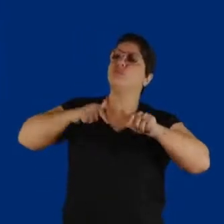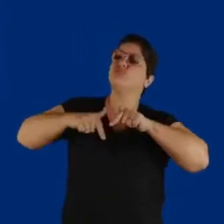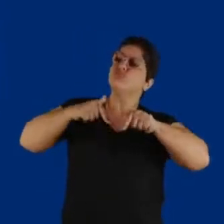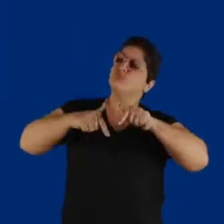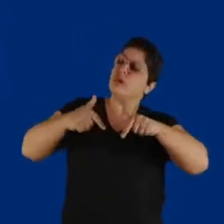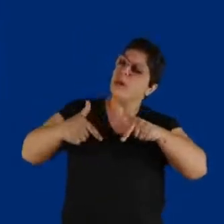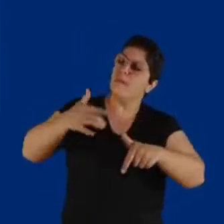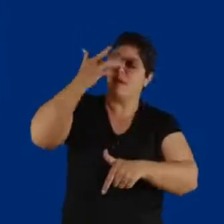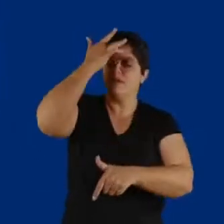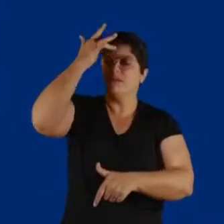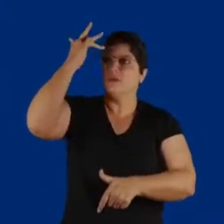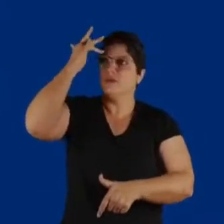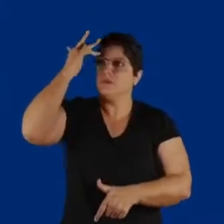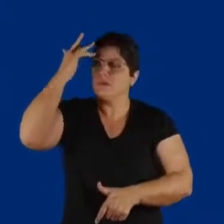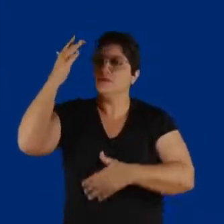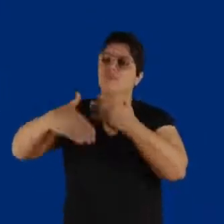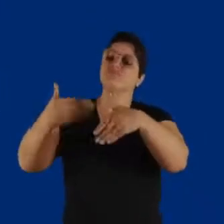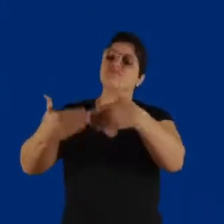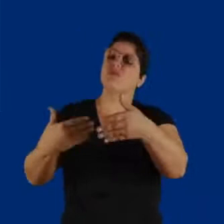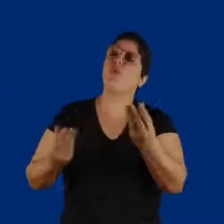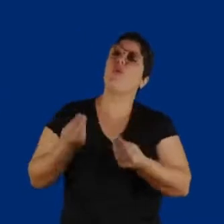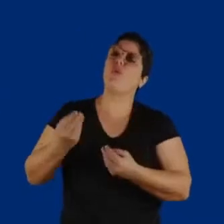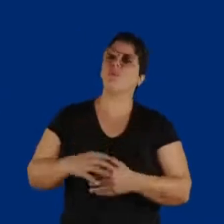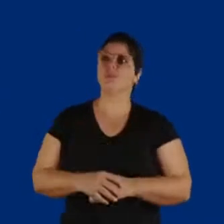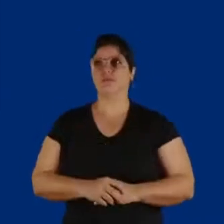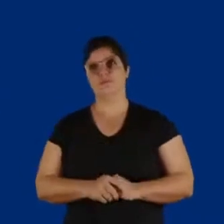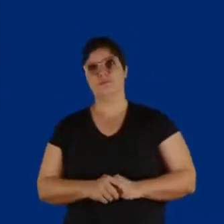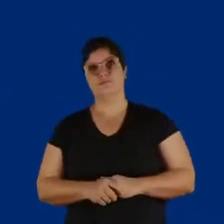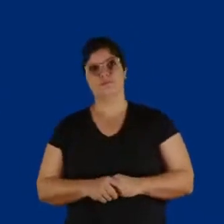saúde mental têm sobrevivido.